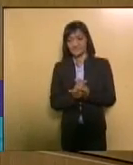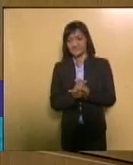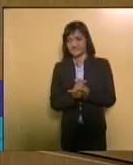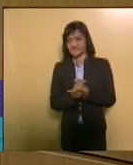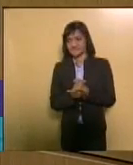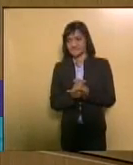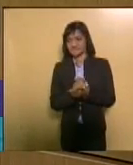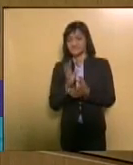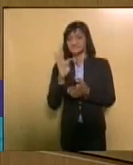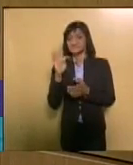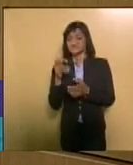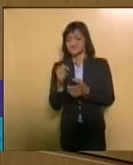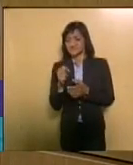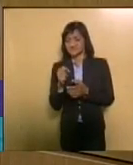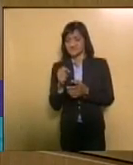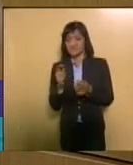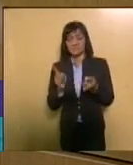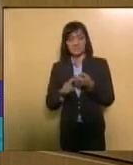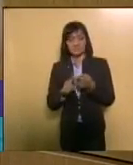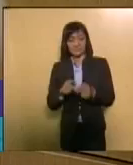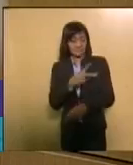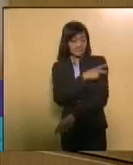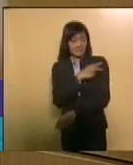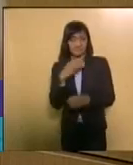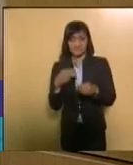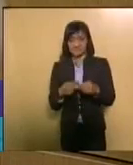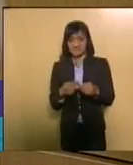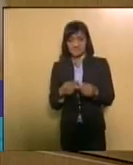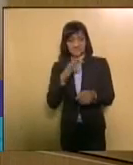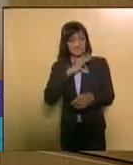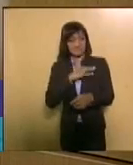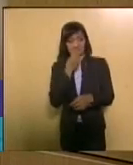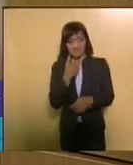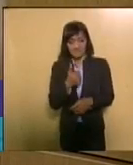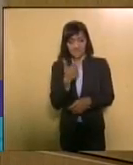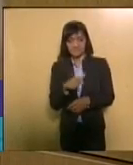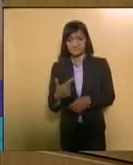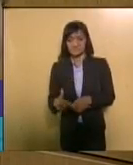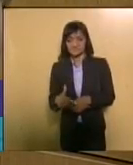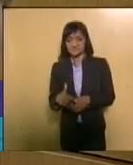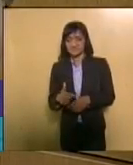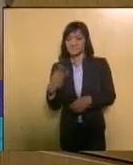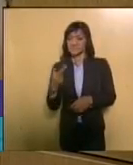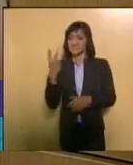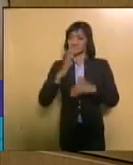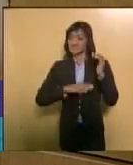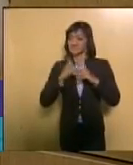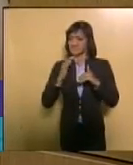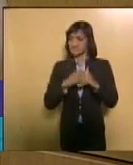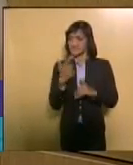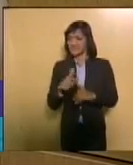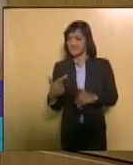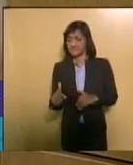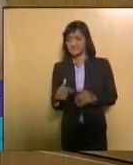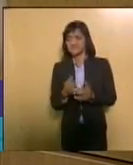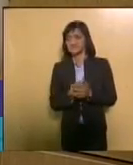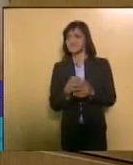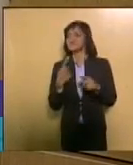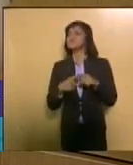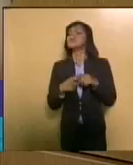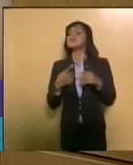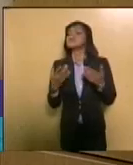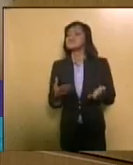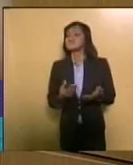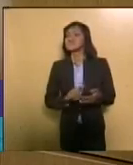todas as corporações inclusive guardas municipais esse policial Ele é mal pago e a gente fala muito pouco de valorização profissional por que que o pacto pela